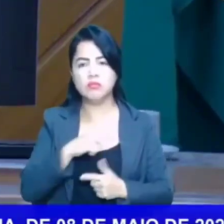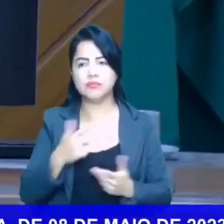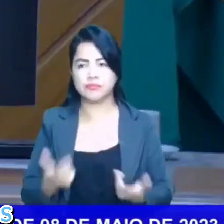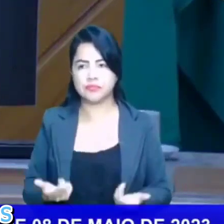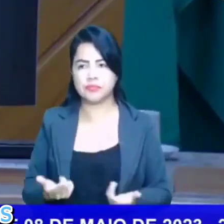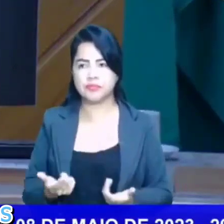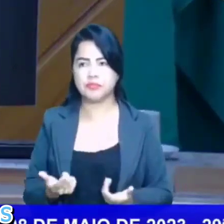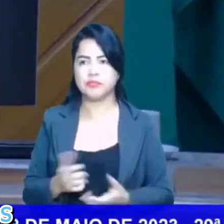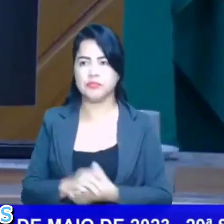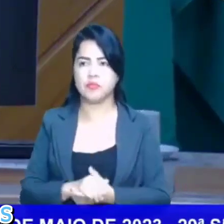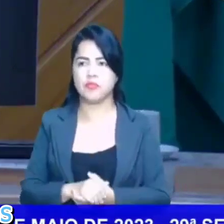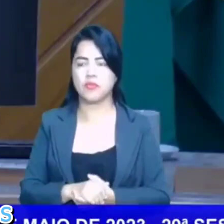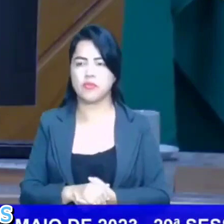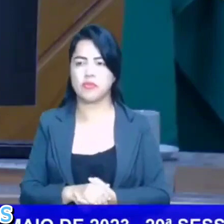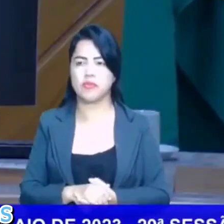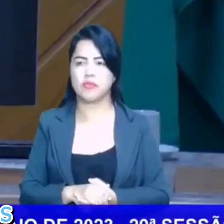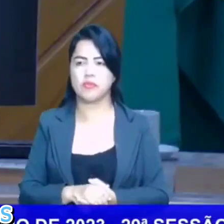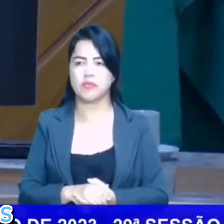correspondentes,